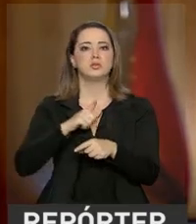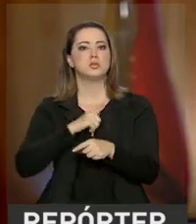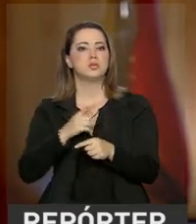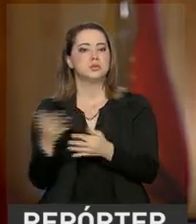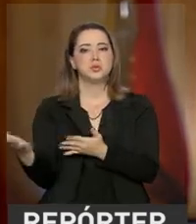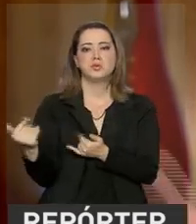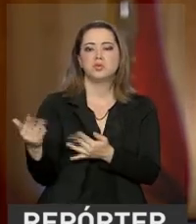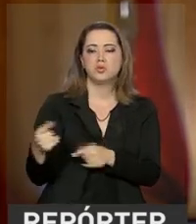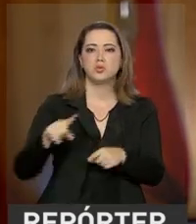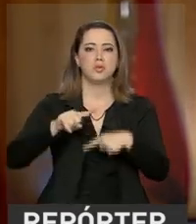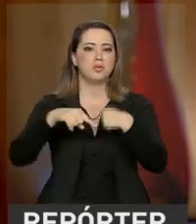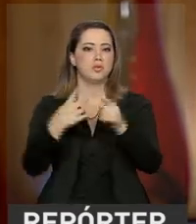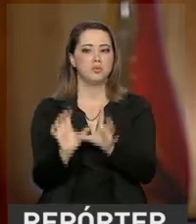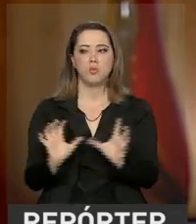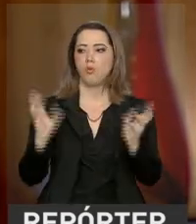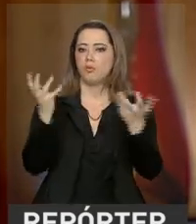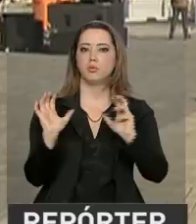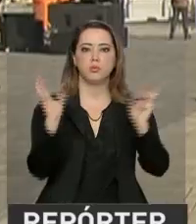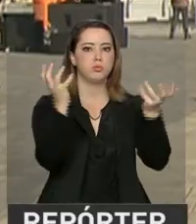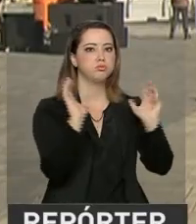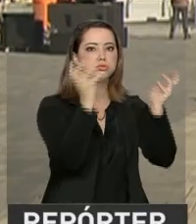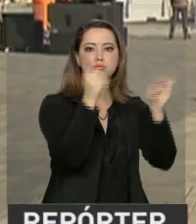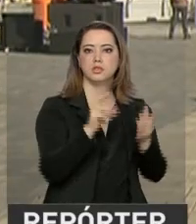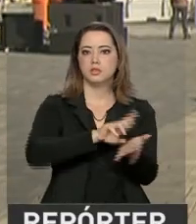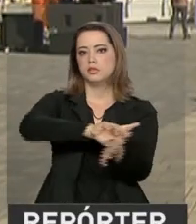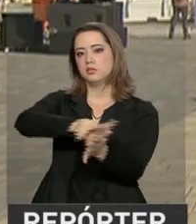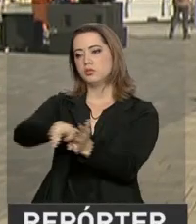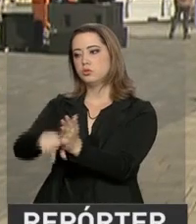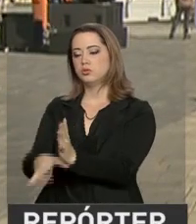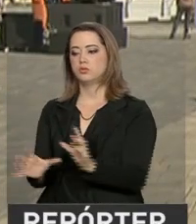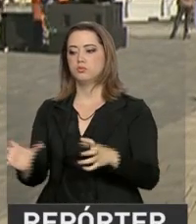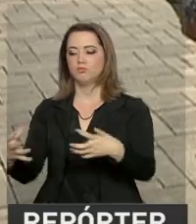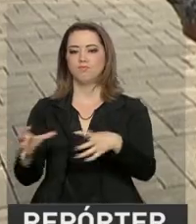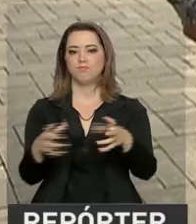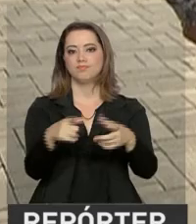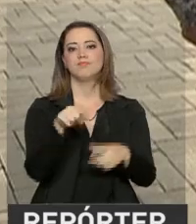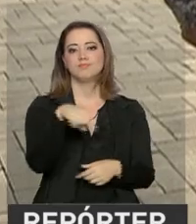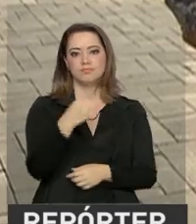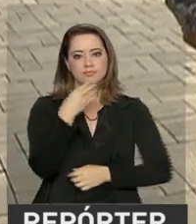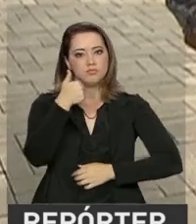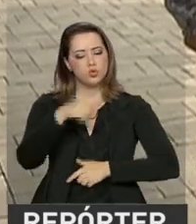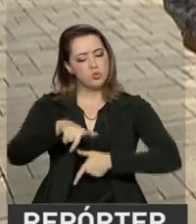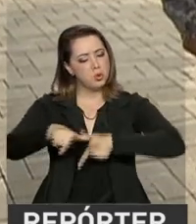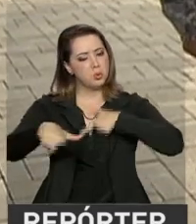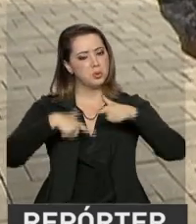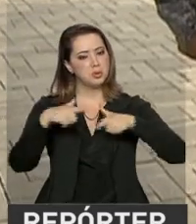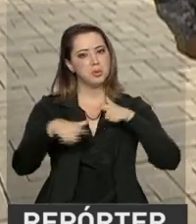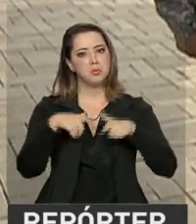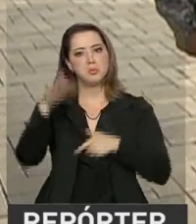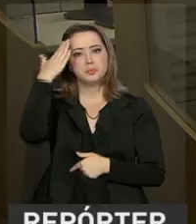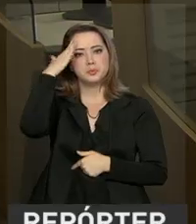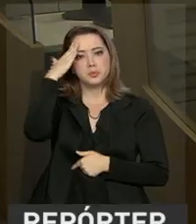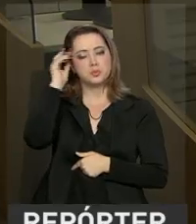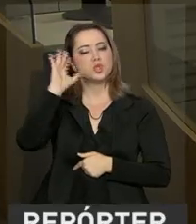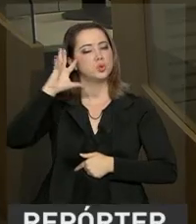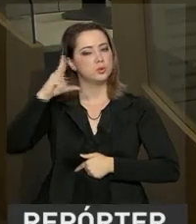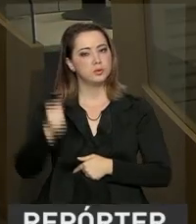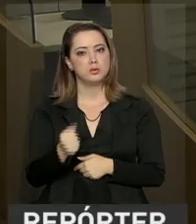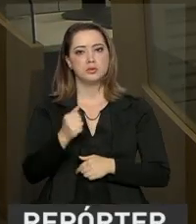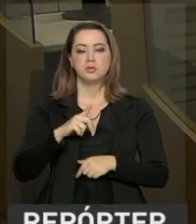Copa do Mundo juntamos nisso um legado um patrimônio muito grande de boas práticas de conhecimento de técnica